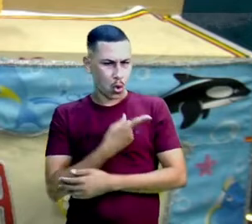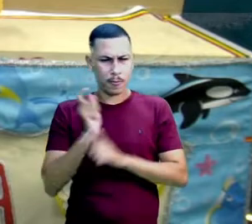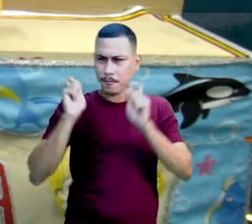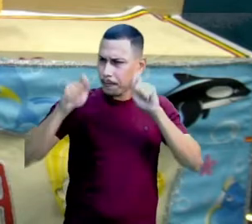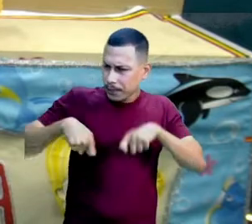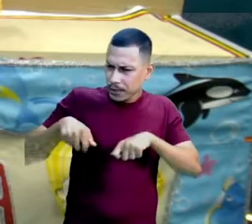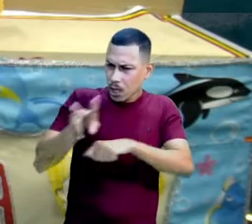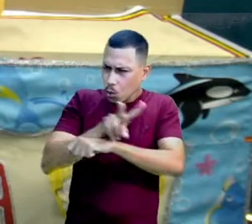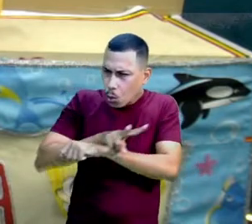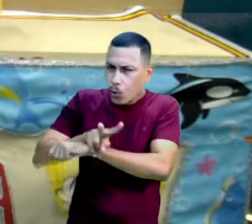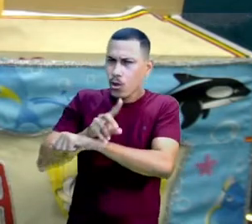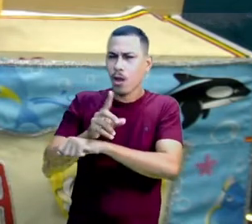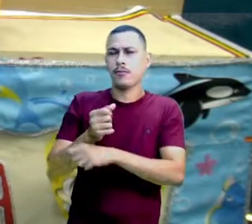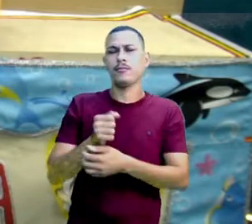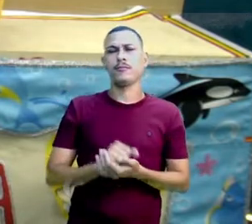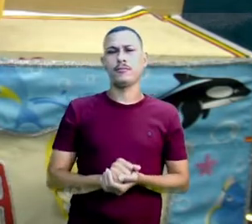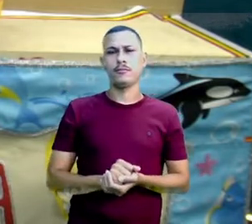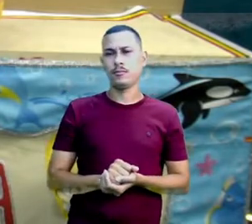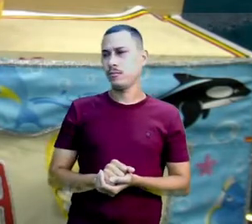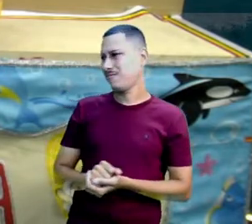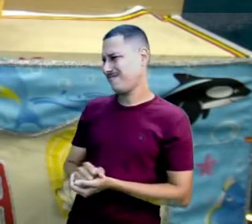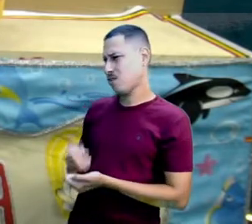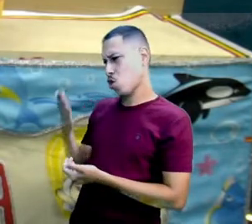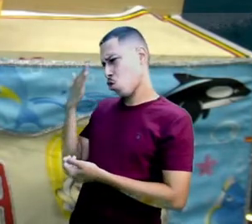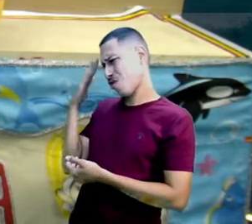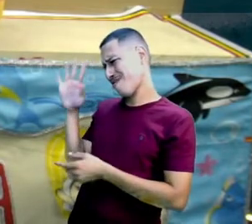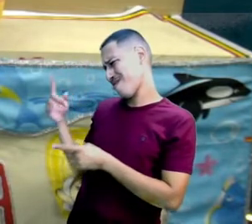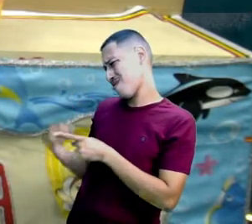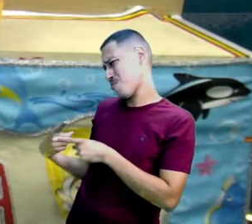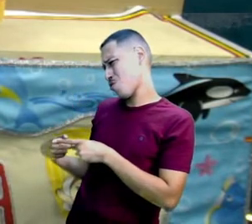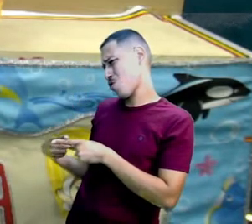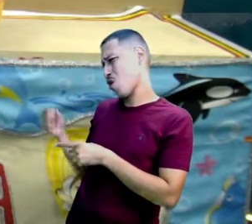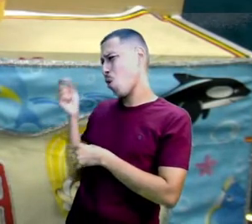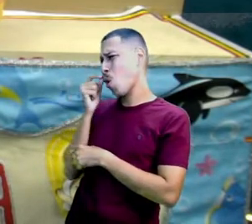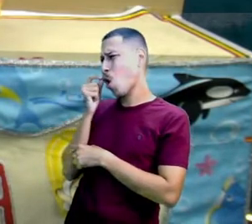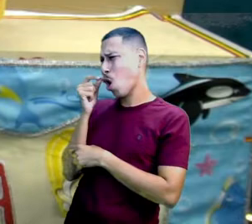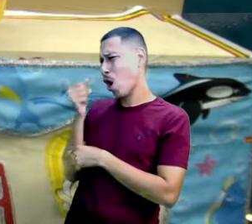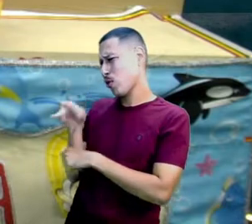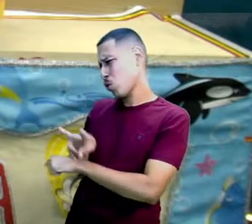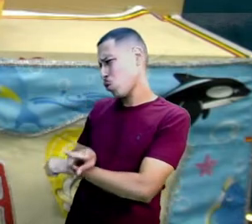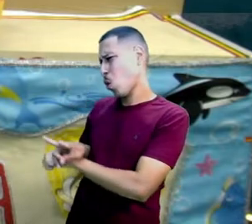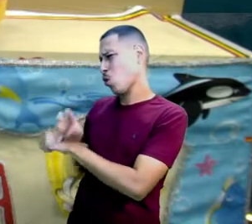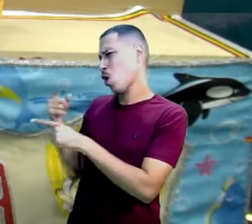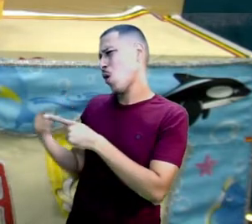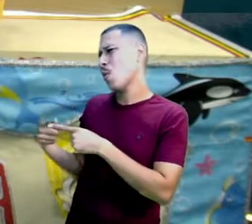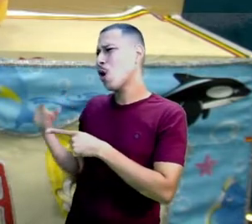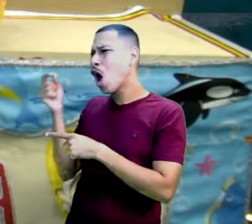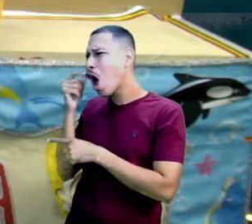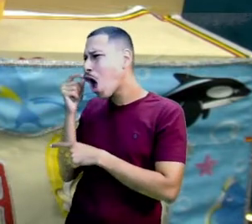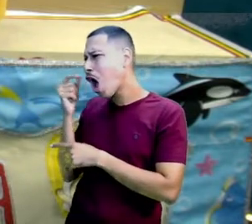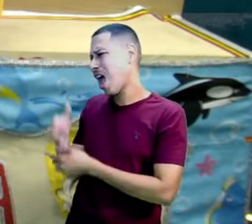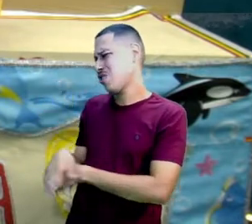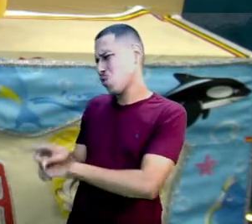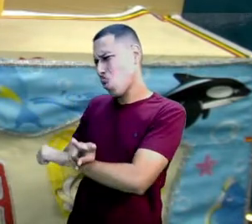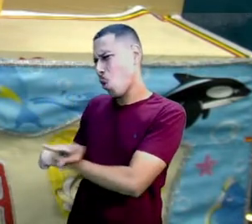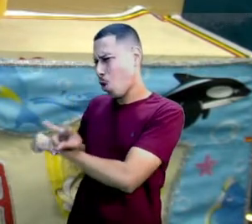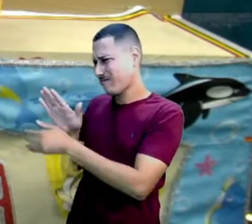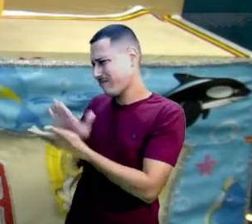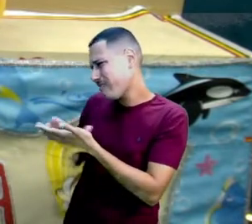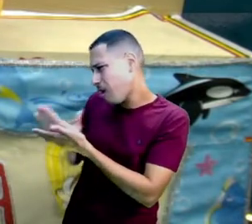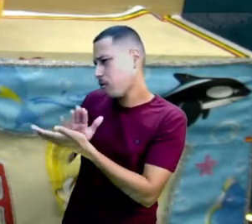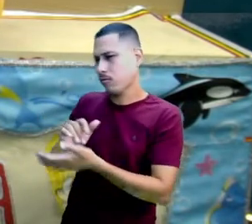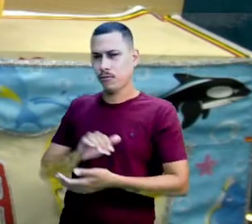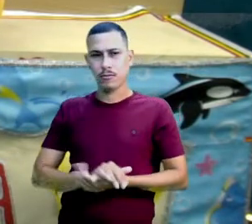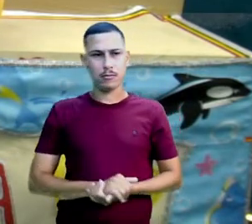Tu sabe? Eu não, porque ele não cuidou, porque ele é um rato e rato não cuida de nada.